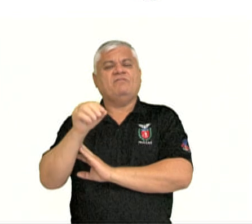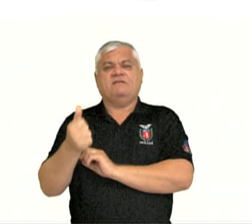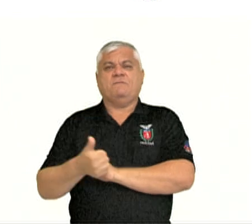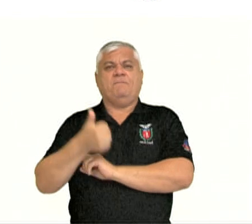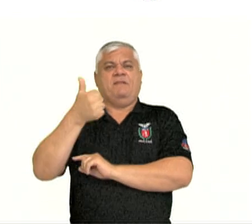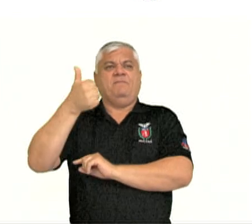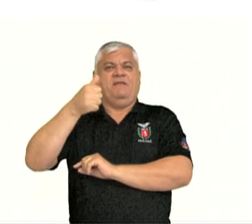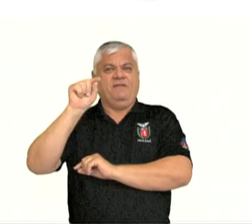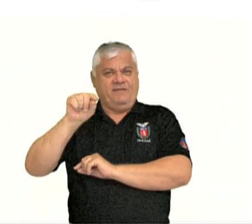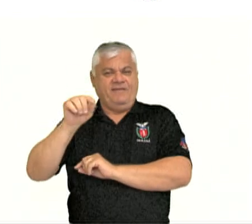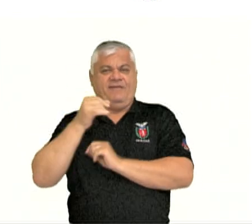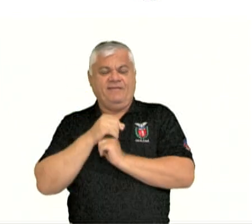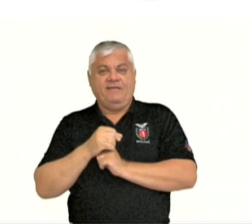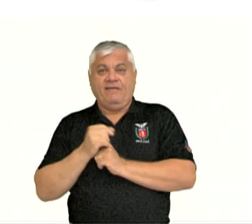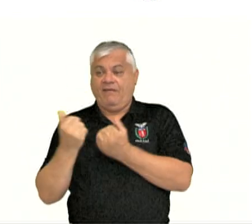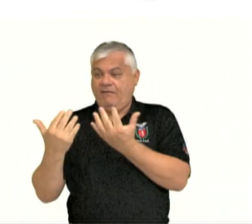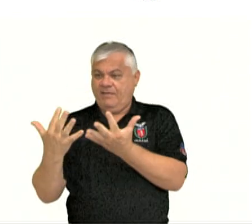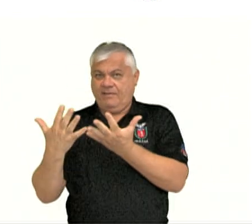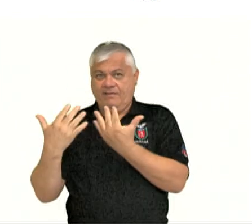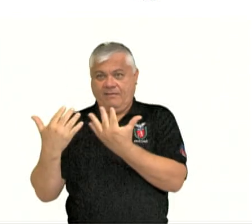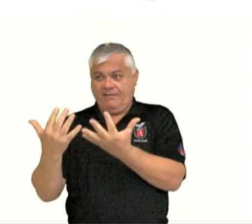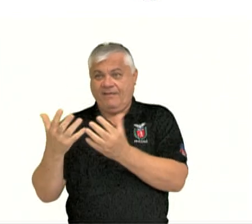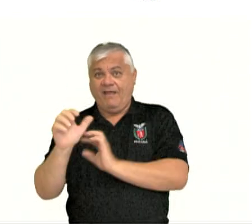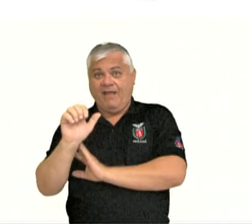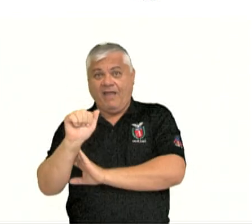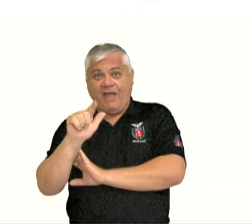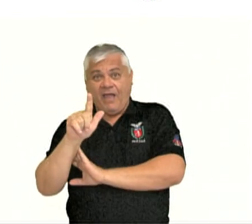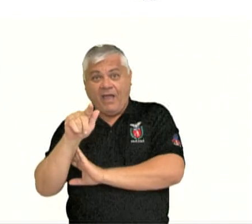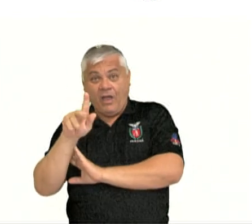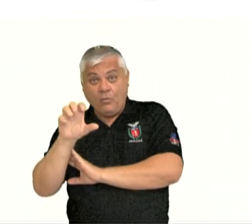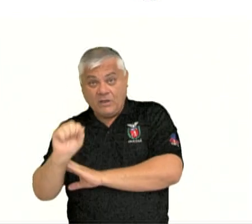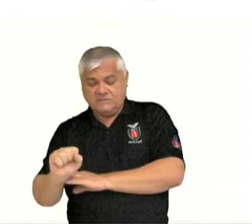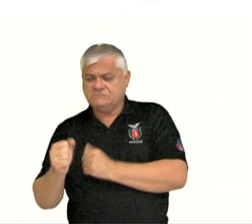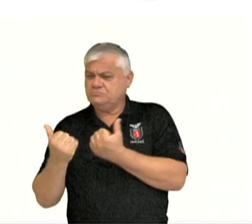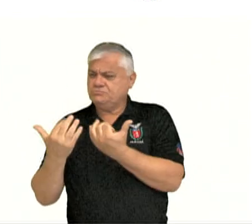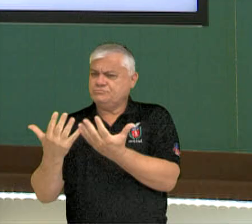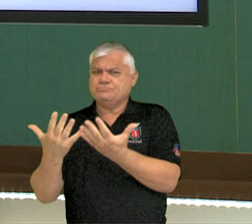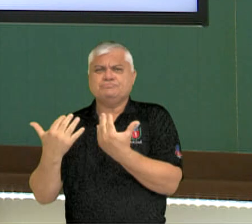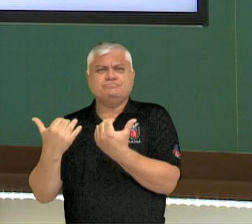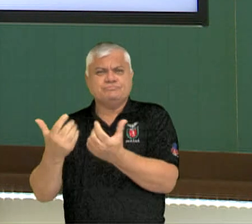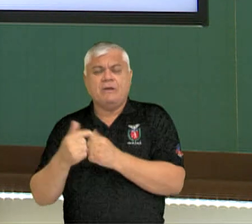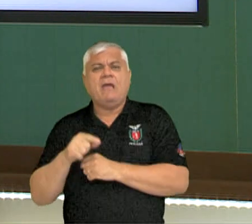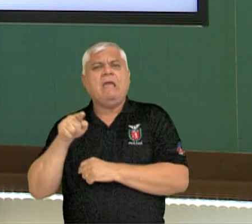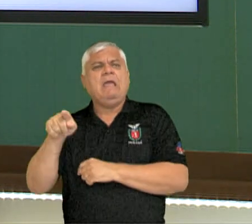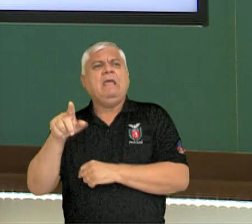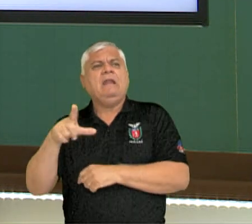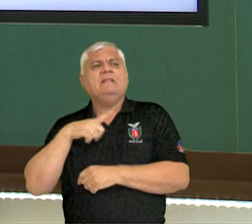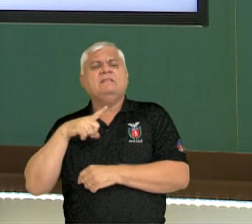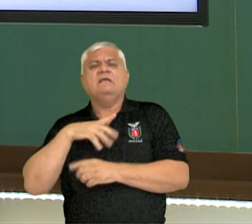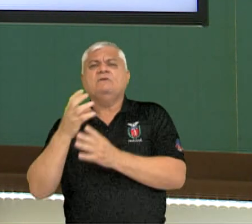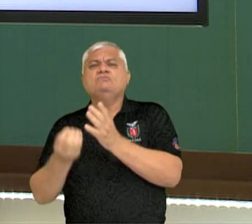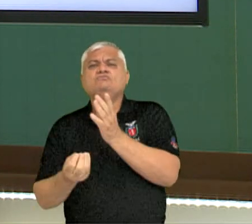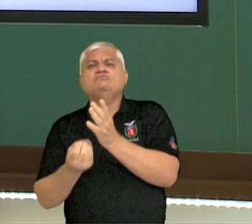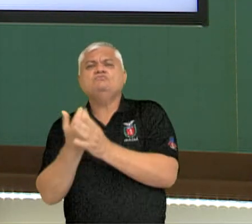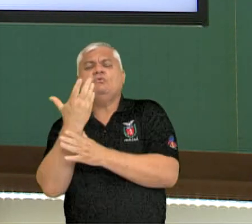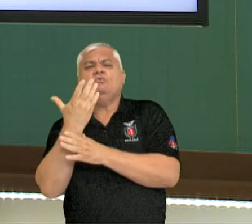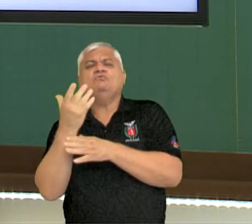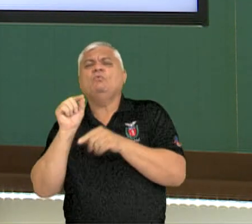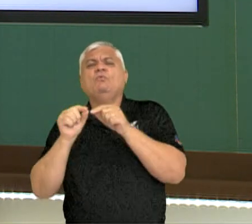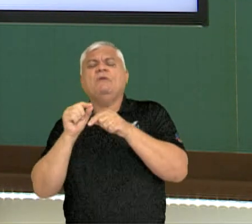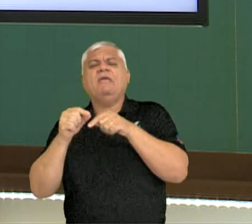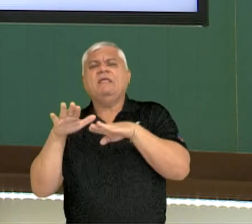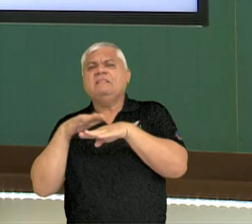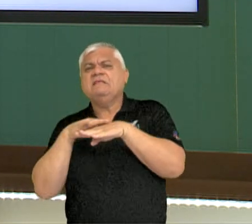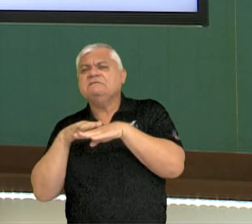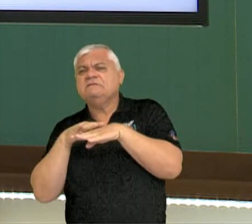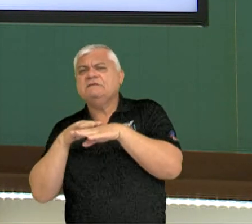que são as algas. Como principal característica evolutiva, a gente tem o surgimento de tecidos corporais